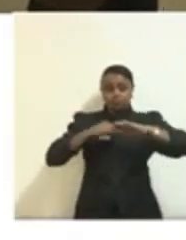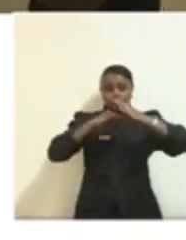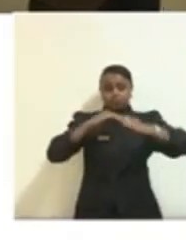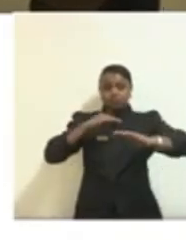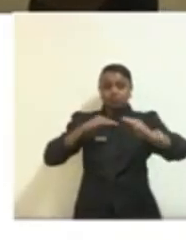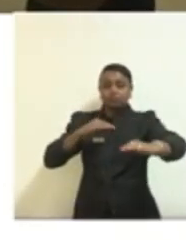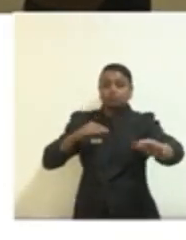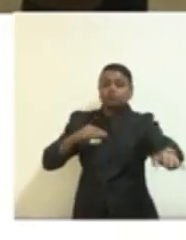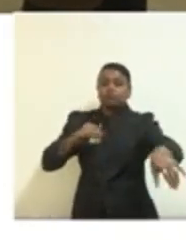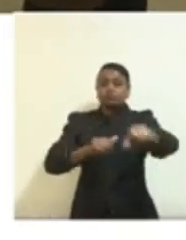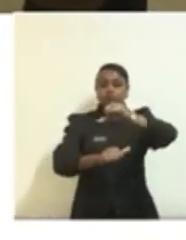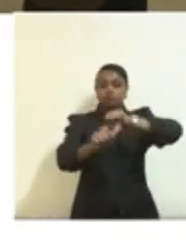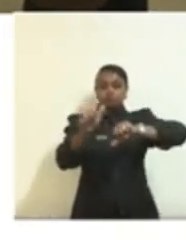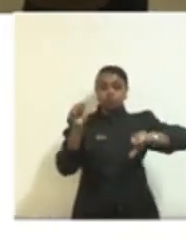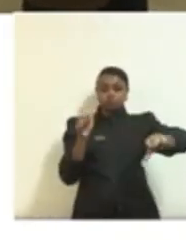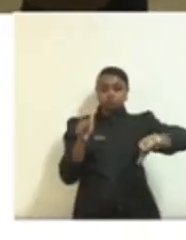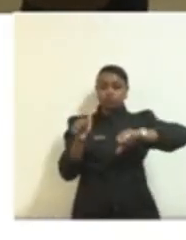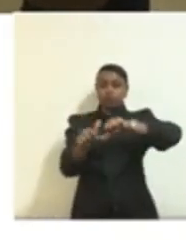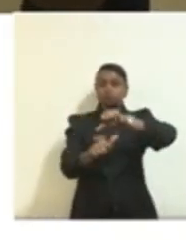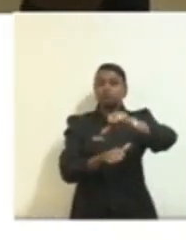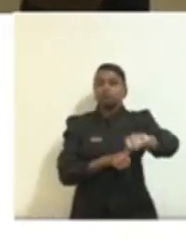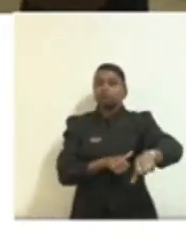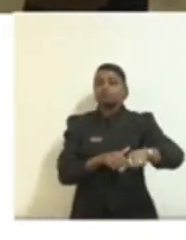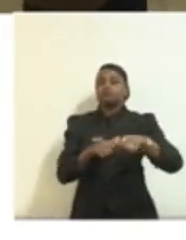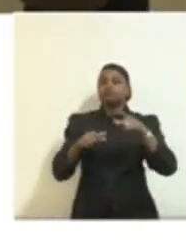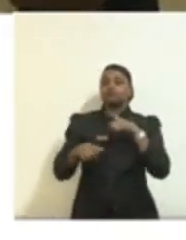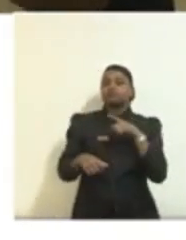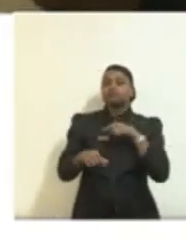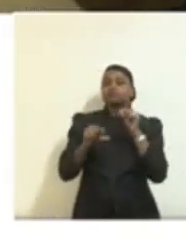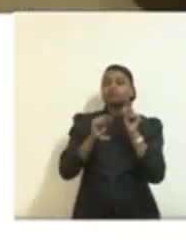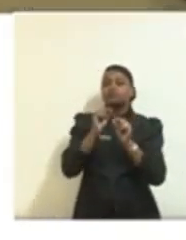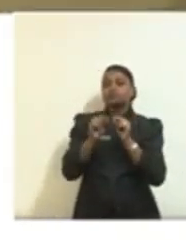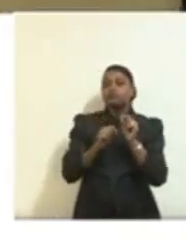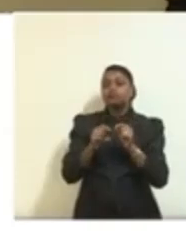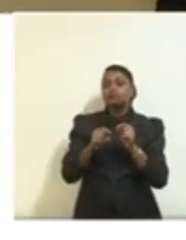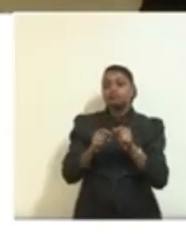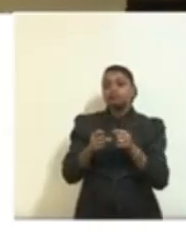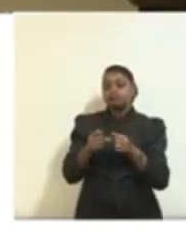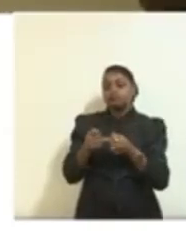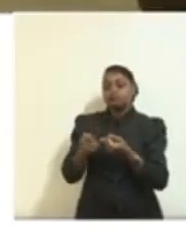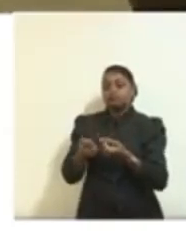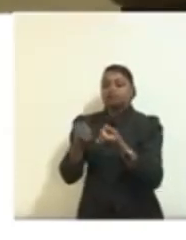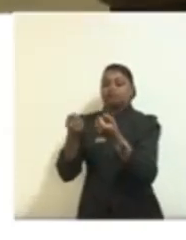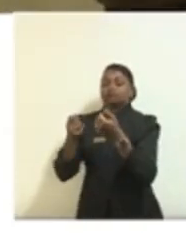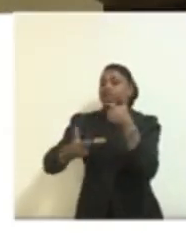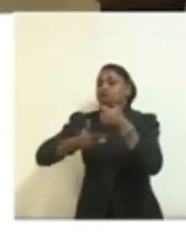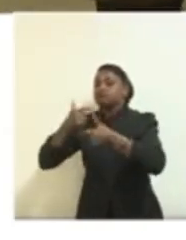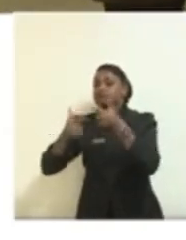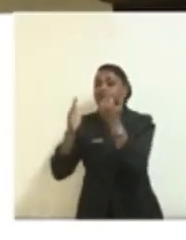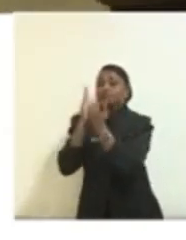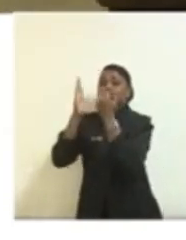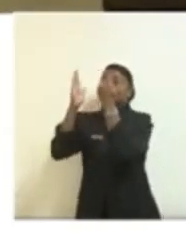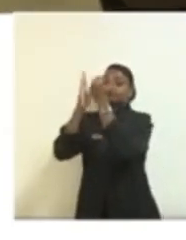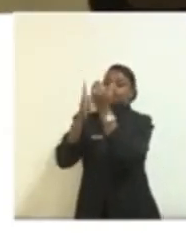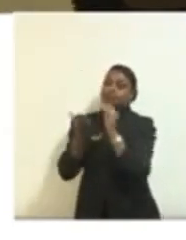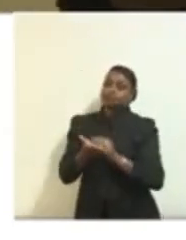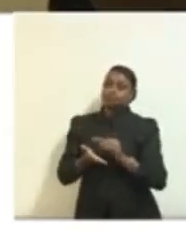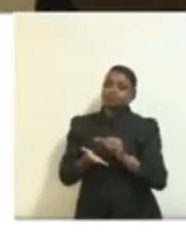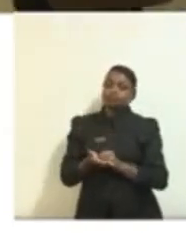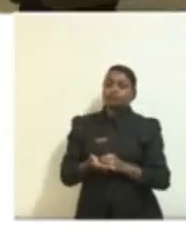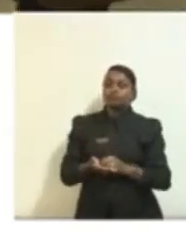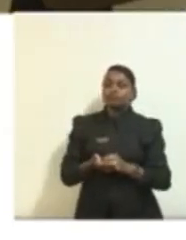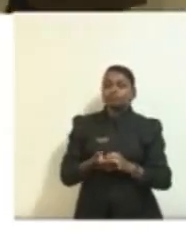tem maior conversão é onde tem menor oferta de serviço, justamente as áreas mais convertidas.